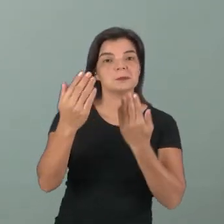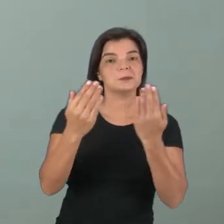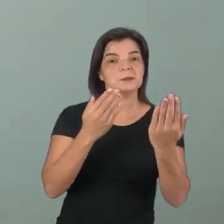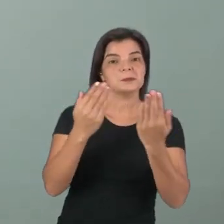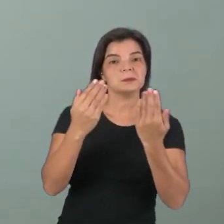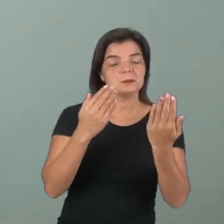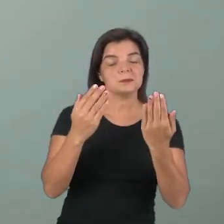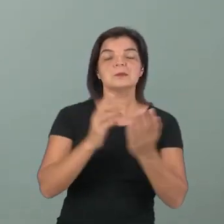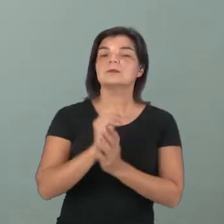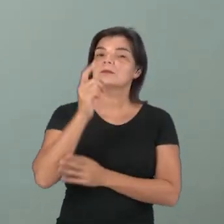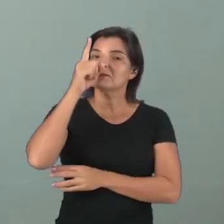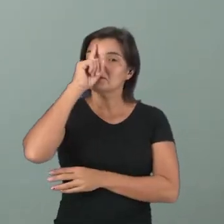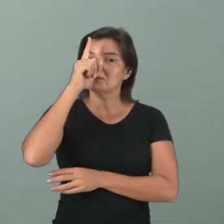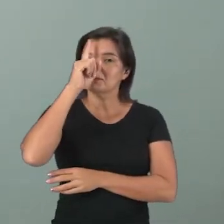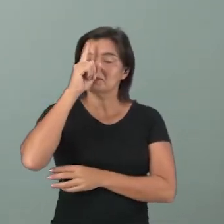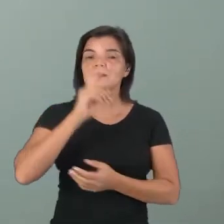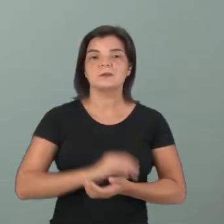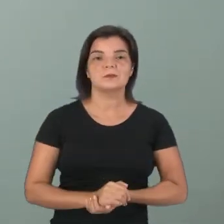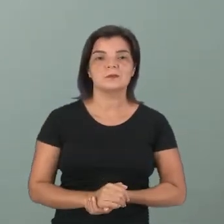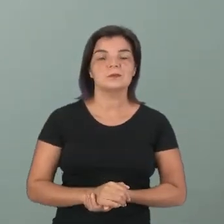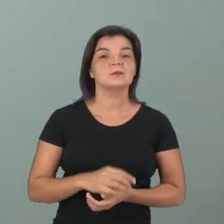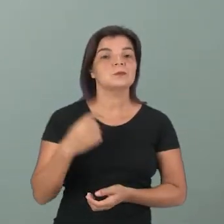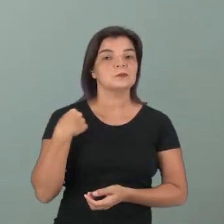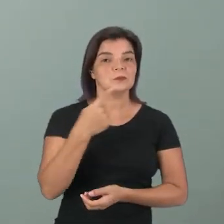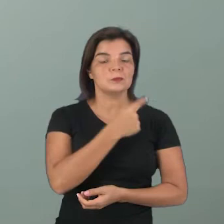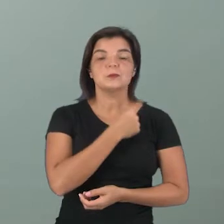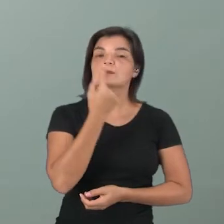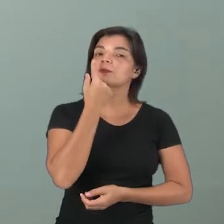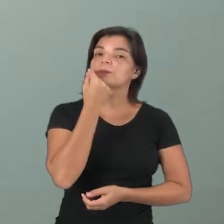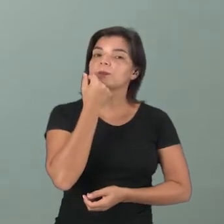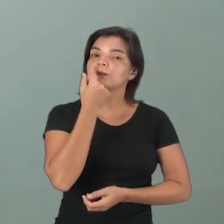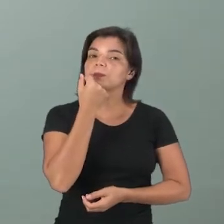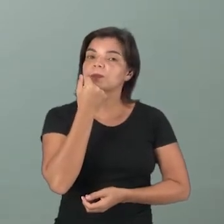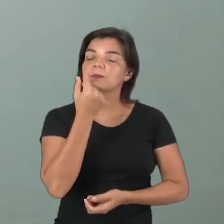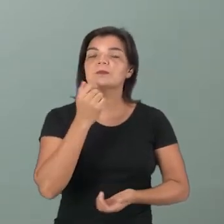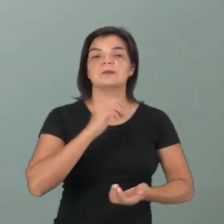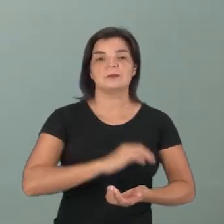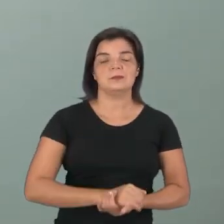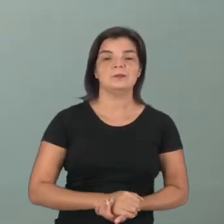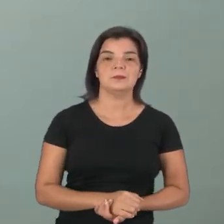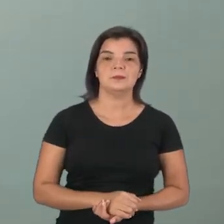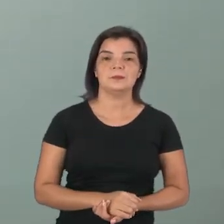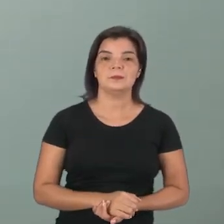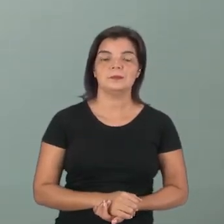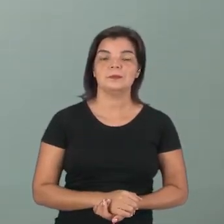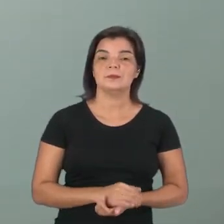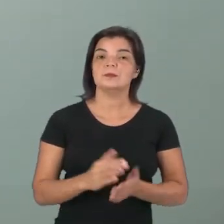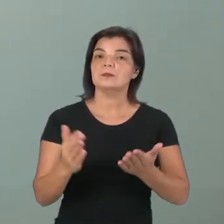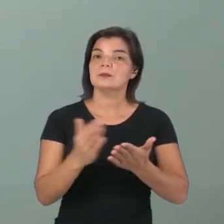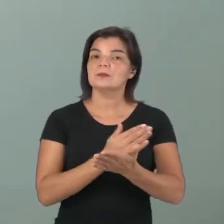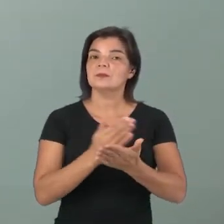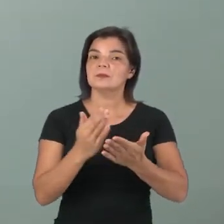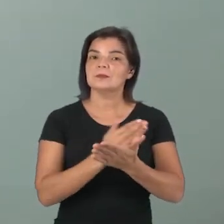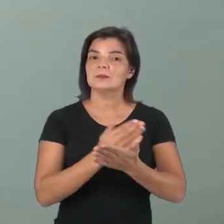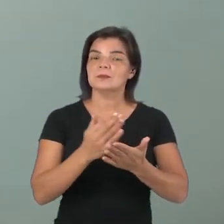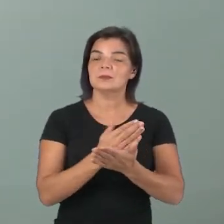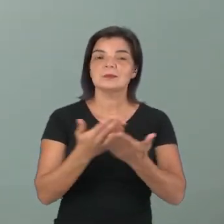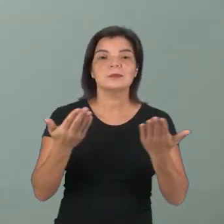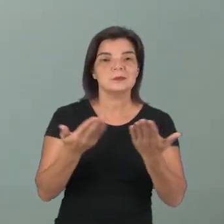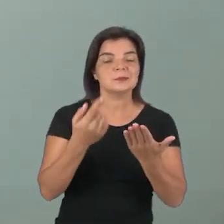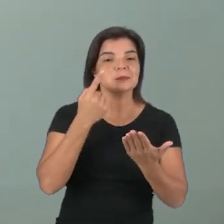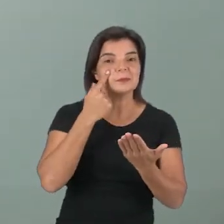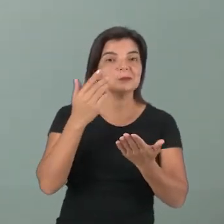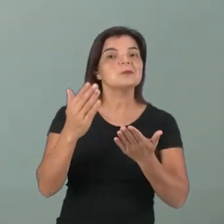comparando grandezas do nosso cotidiano, com os nossos lápis, com os nossos cadernos. Vamos